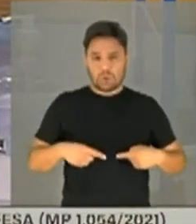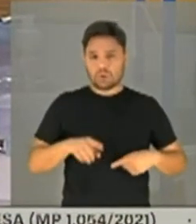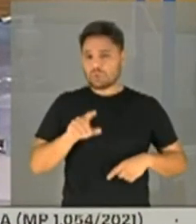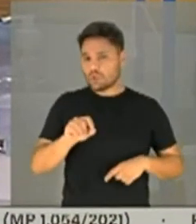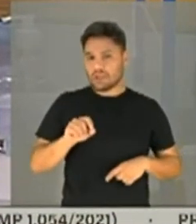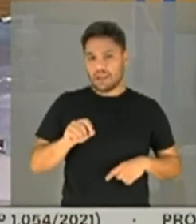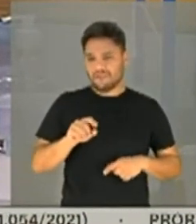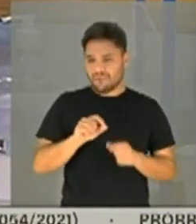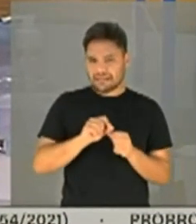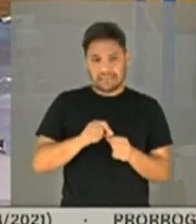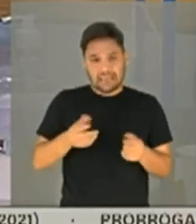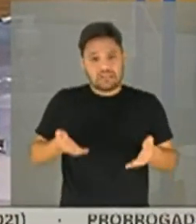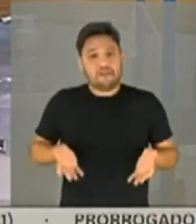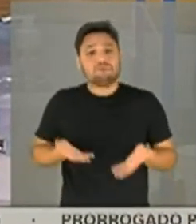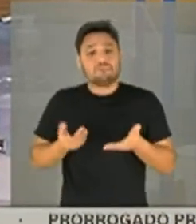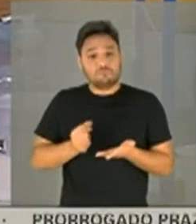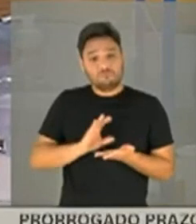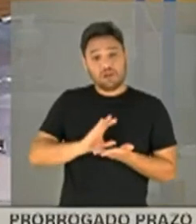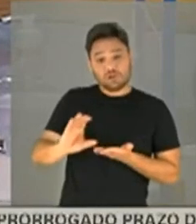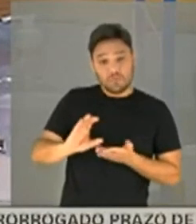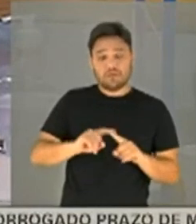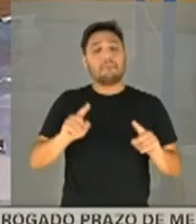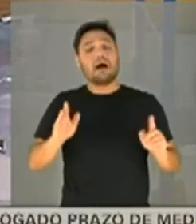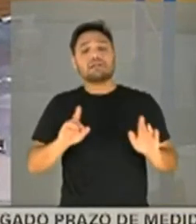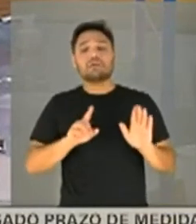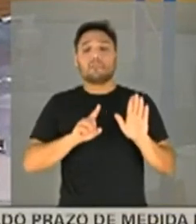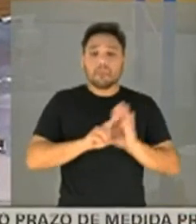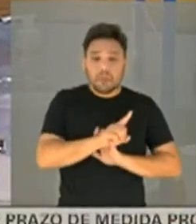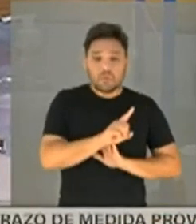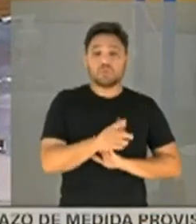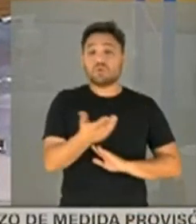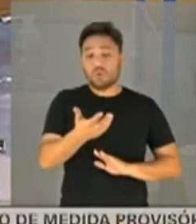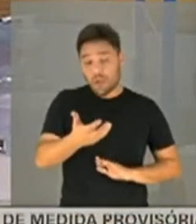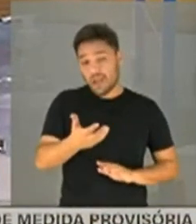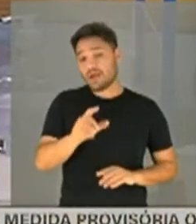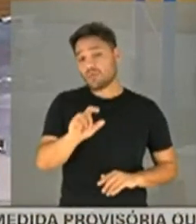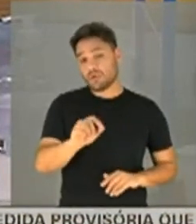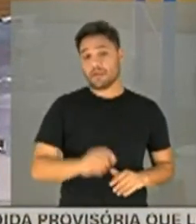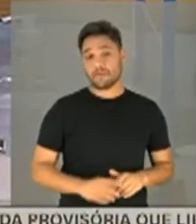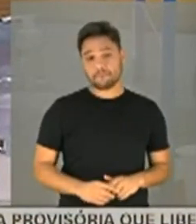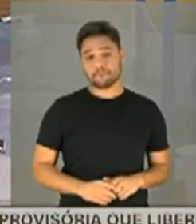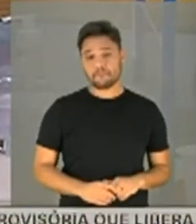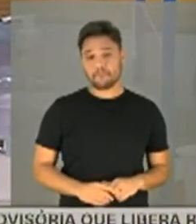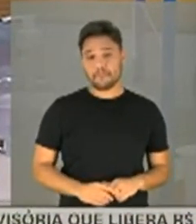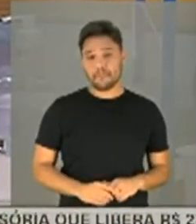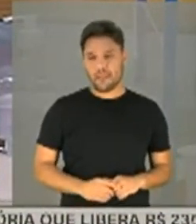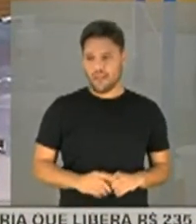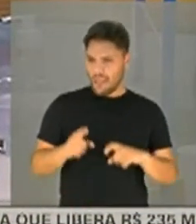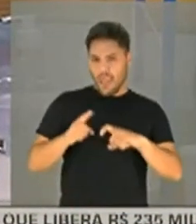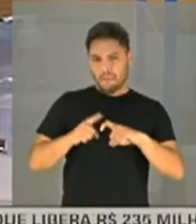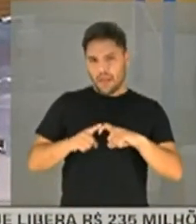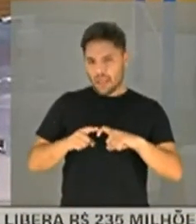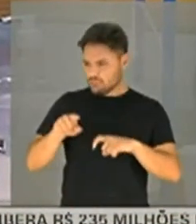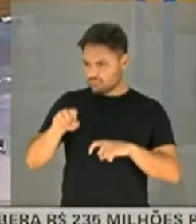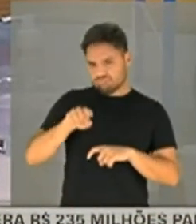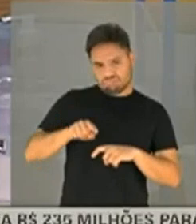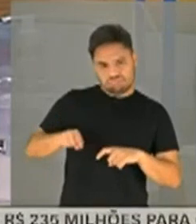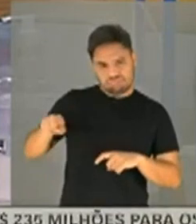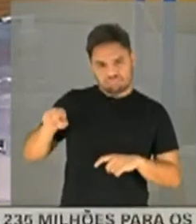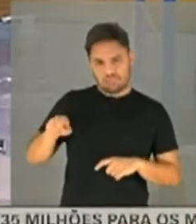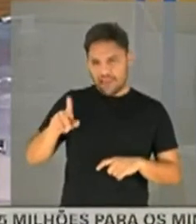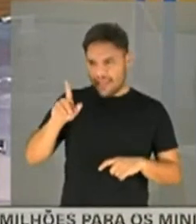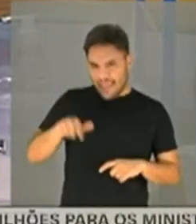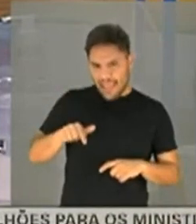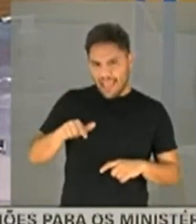esse tipo de investimento. A pergunta que eu quero fazer para fechar esse ciclo é o seguinte: os médicos